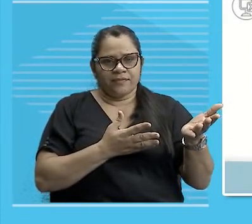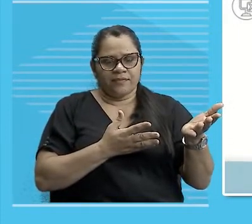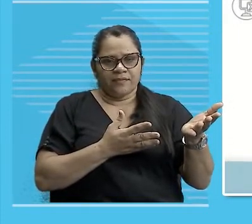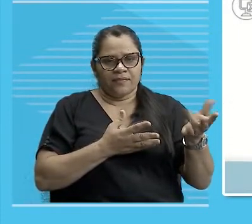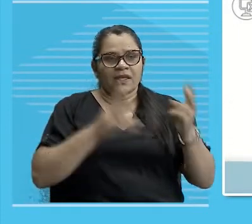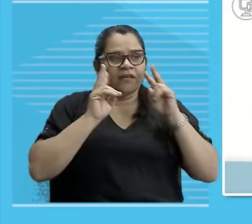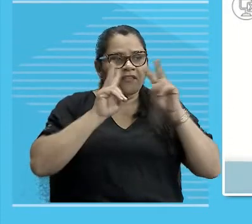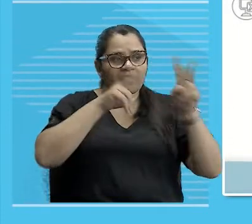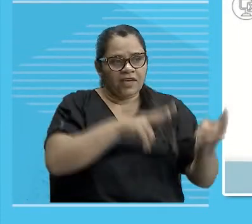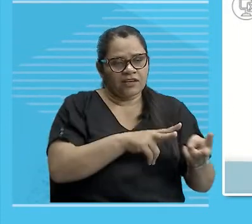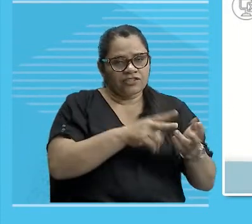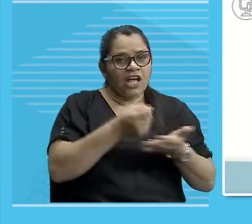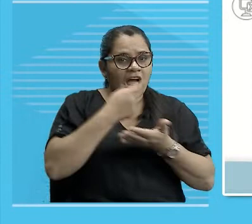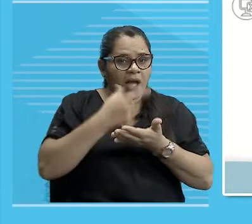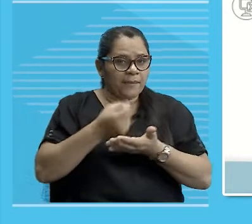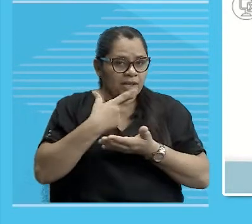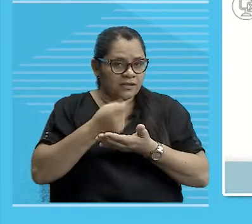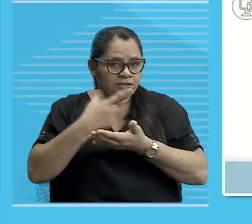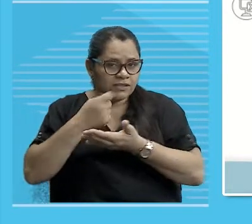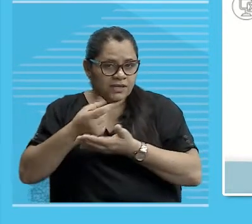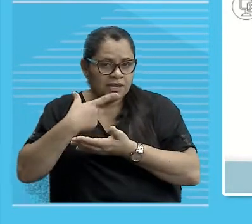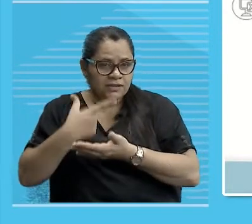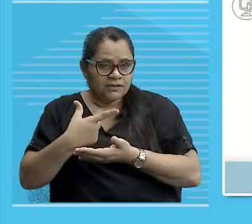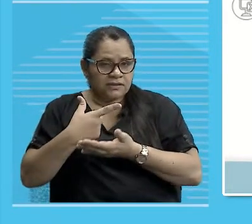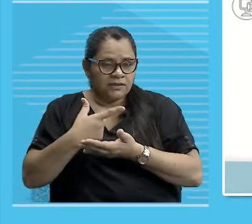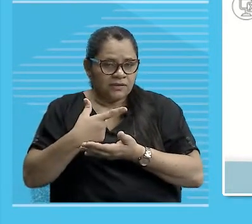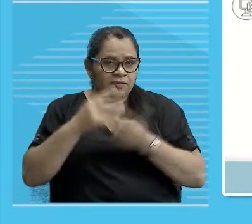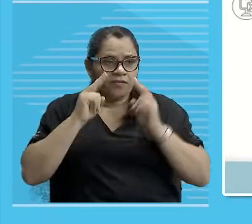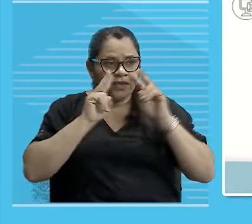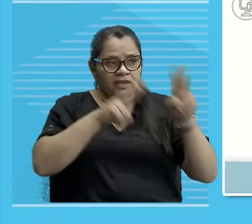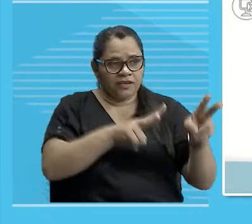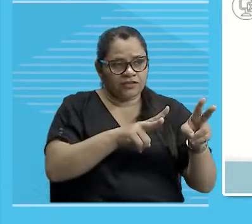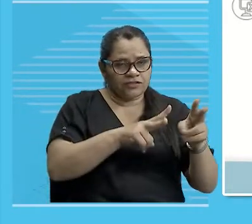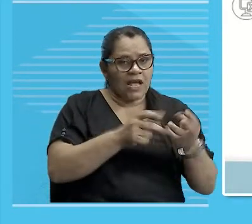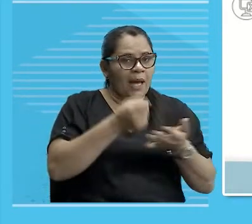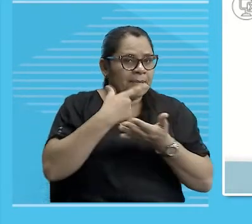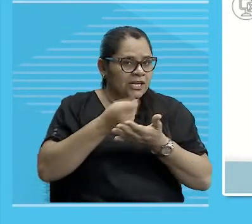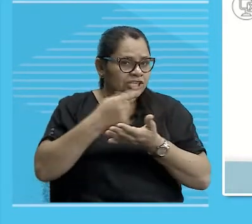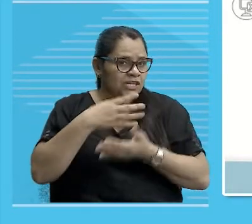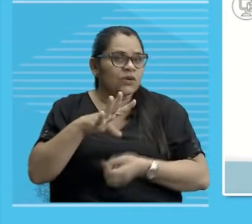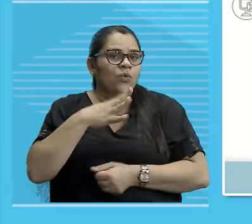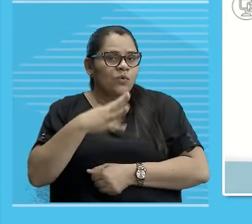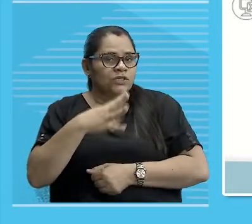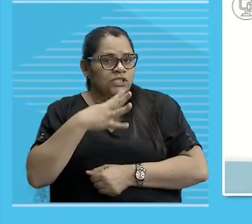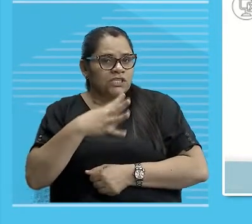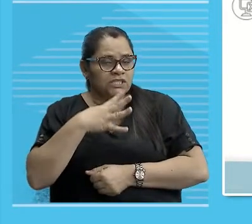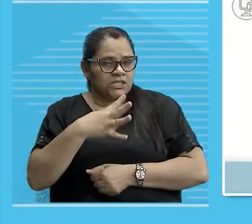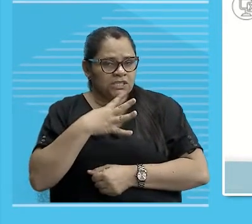ó. Olha o conhecidíssimo